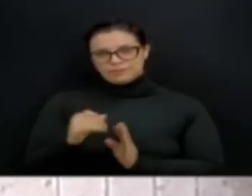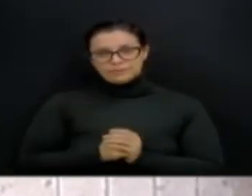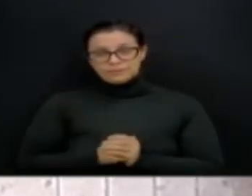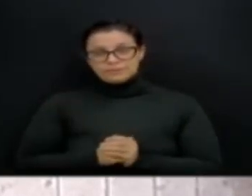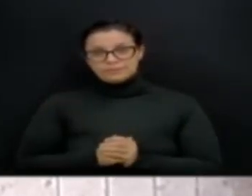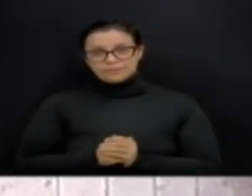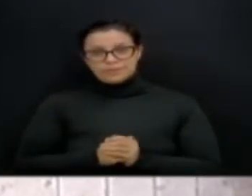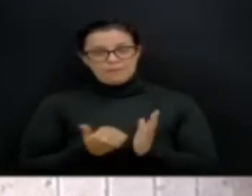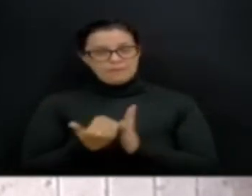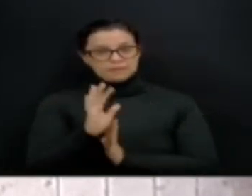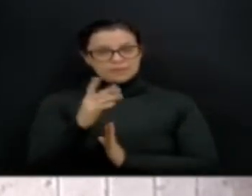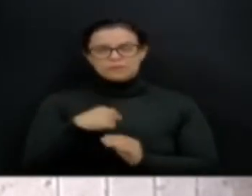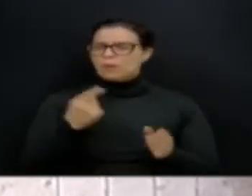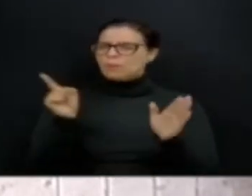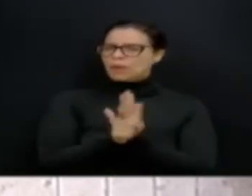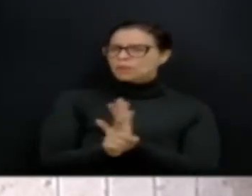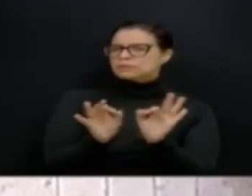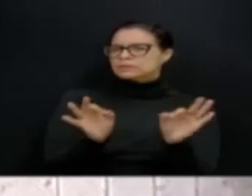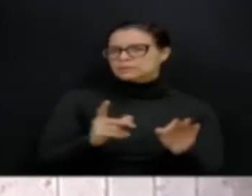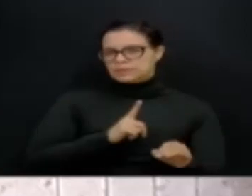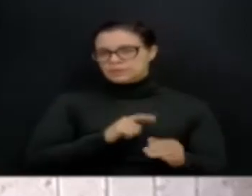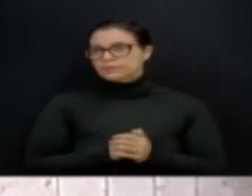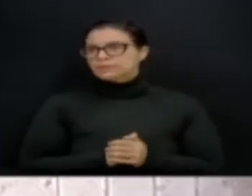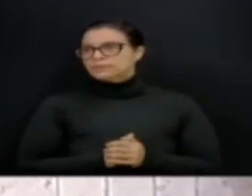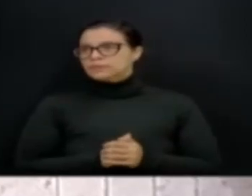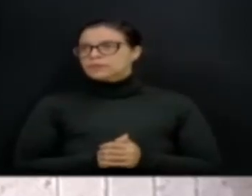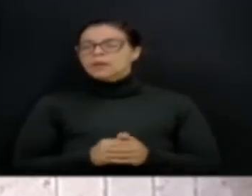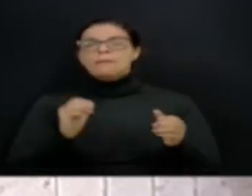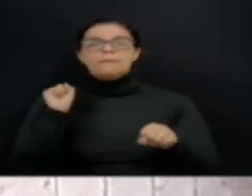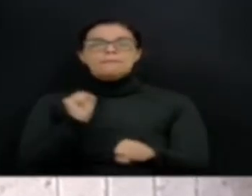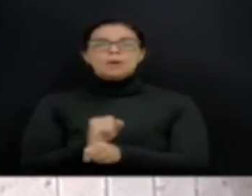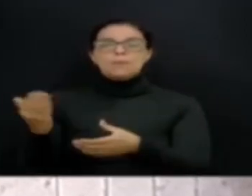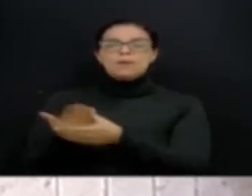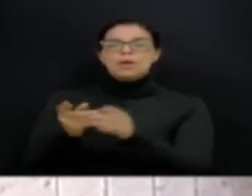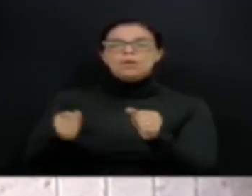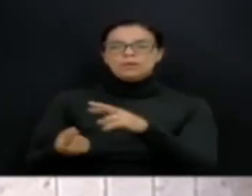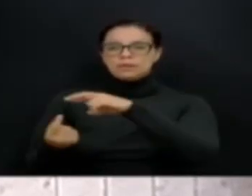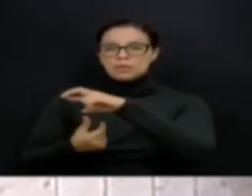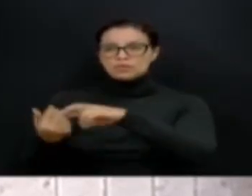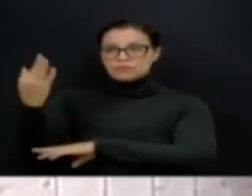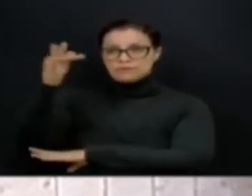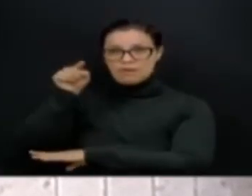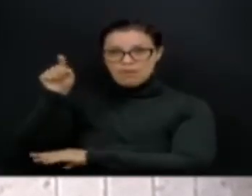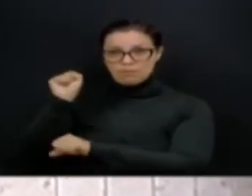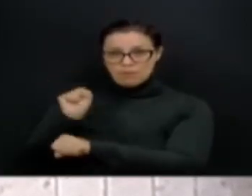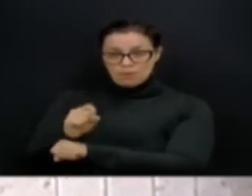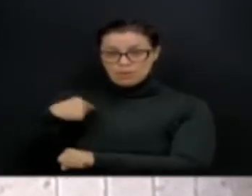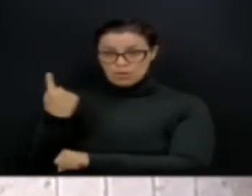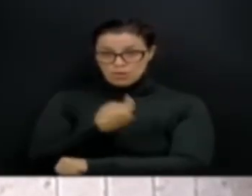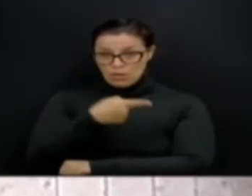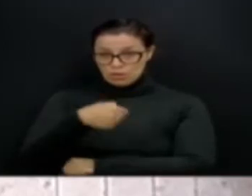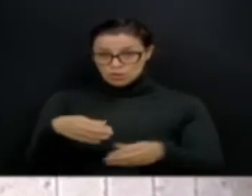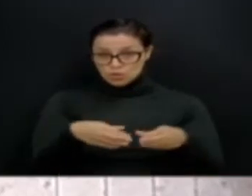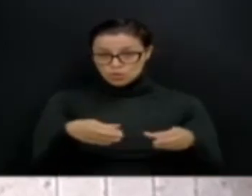29,7%. E aí vem uma pergunta básica. O processo está paralisado no Tribunal de Contas da União, porque nós aqui da